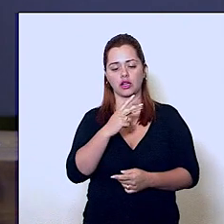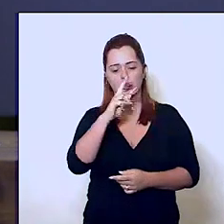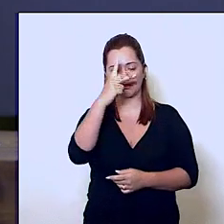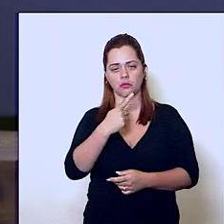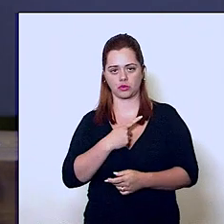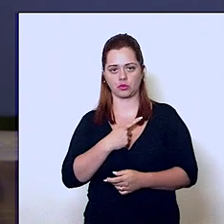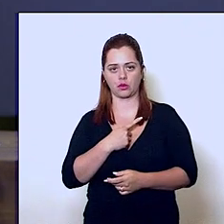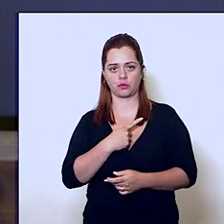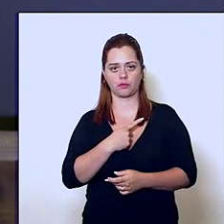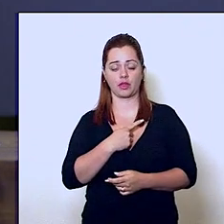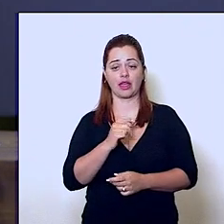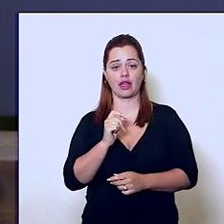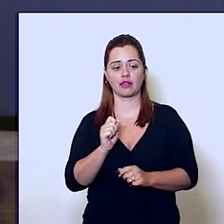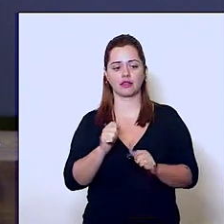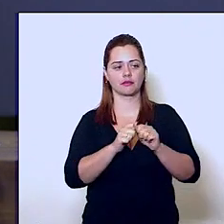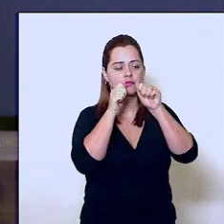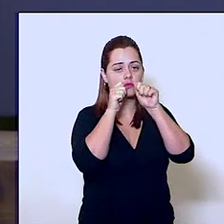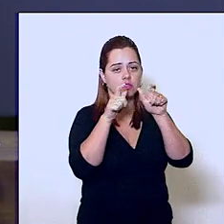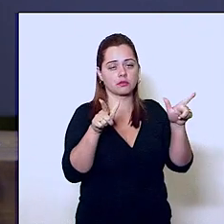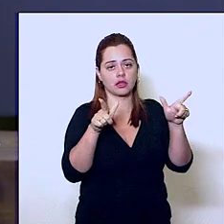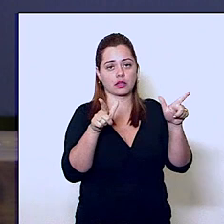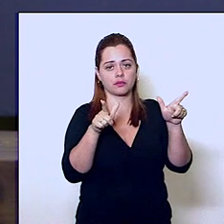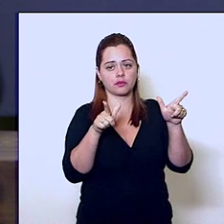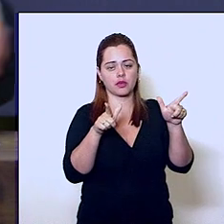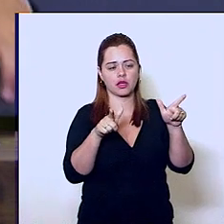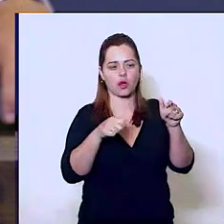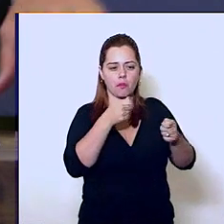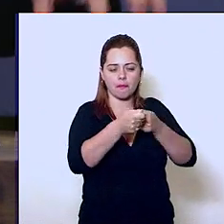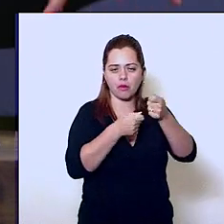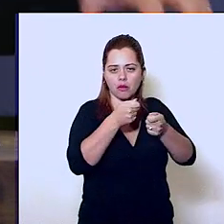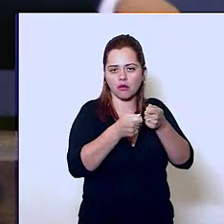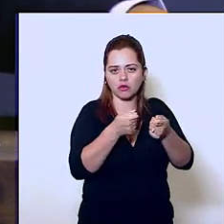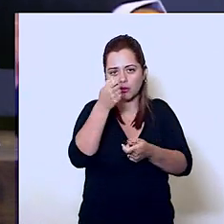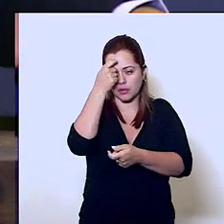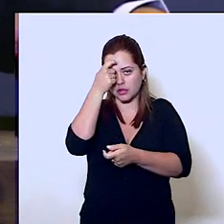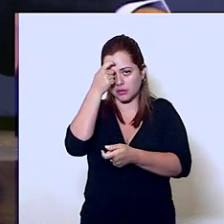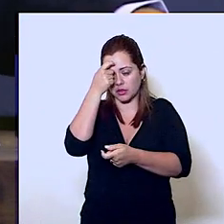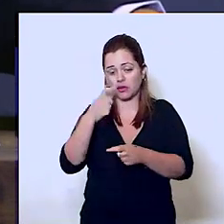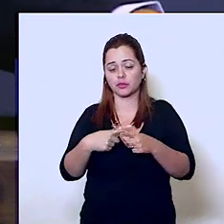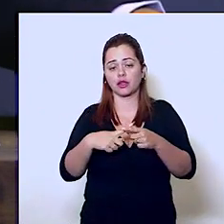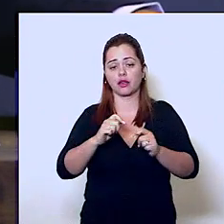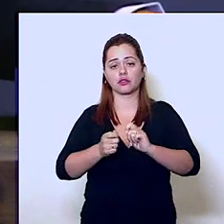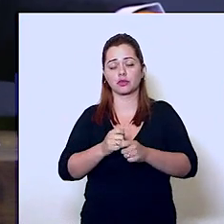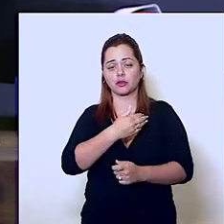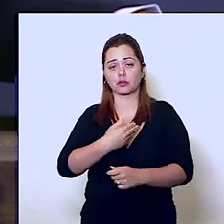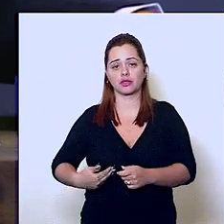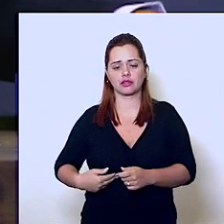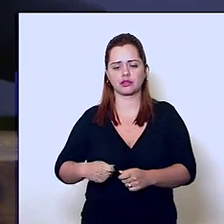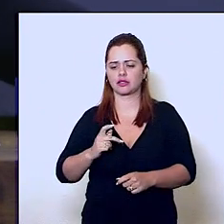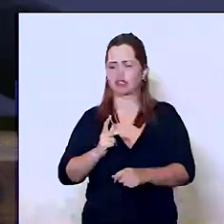desperta uma provocação de raciocínio, que é o seguinte: na administração pública você sempre é muito instado ao princípio